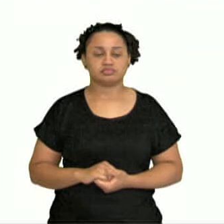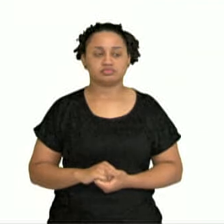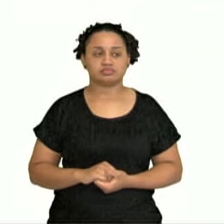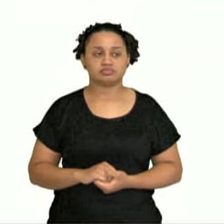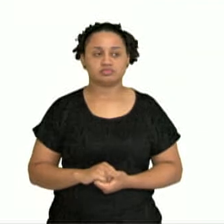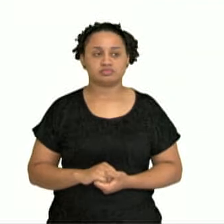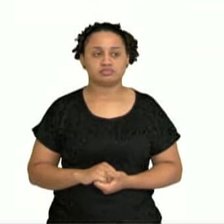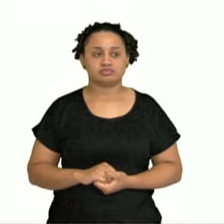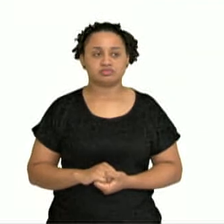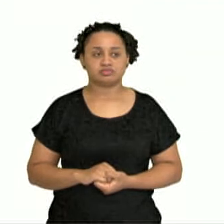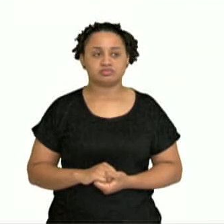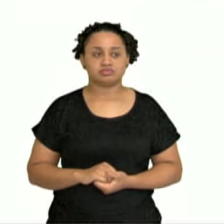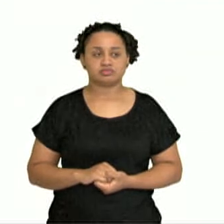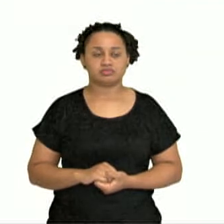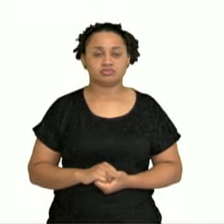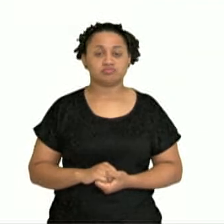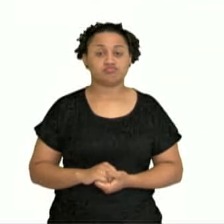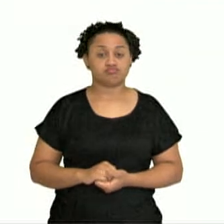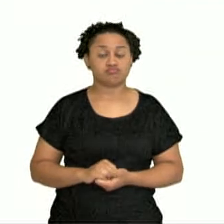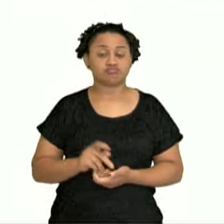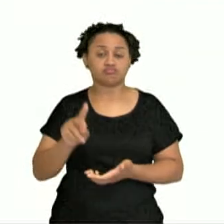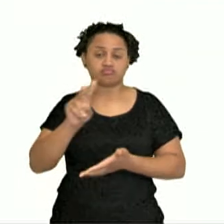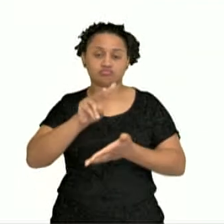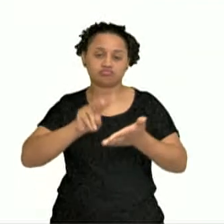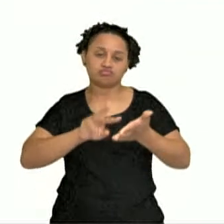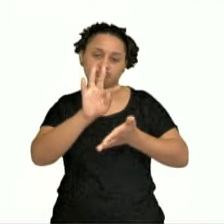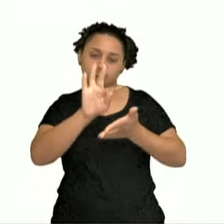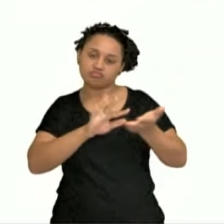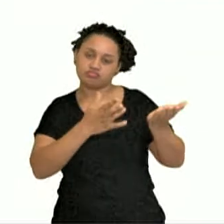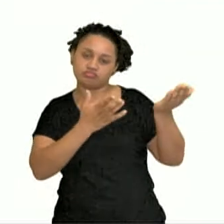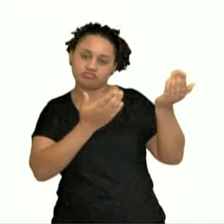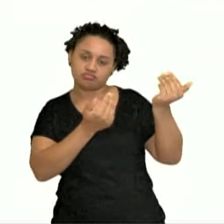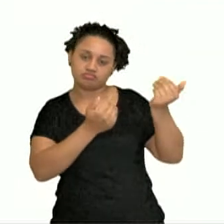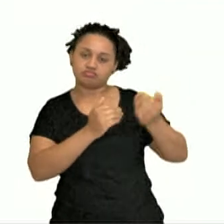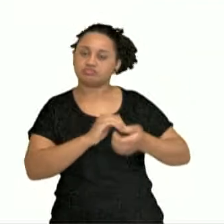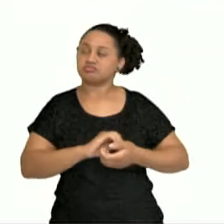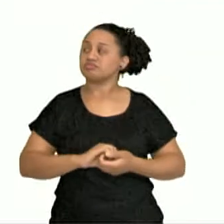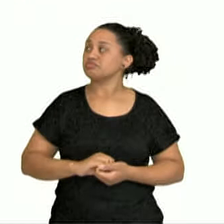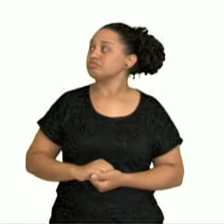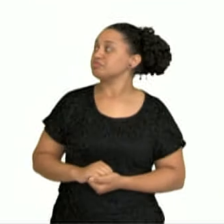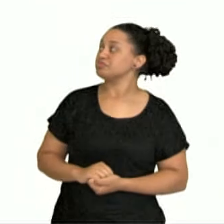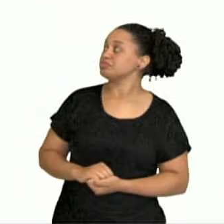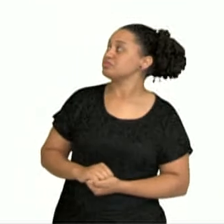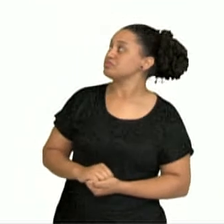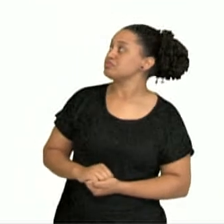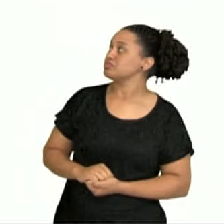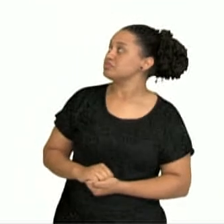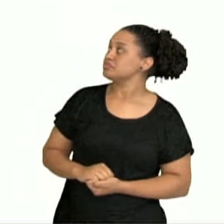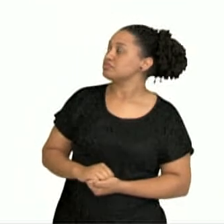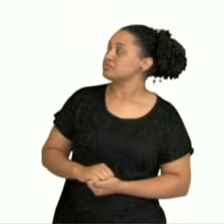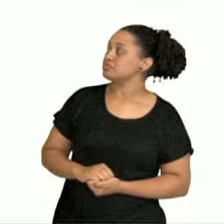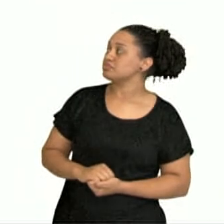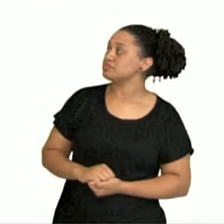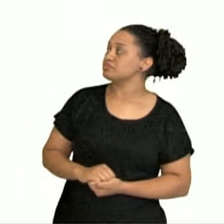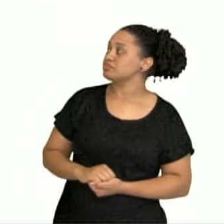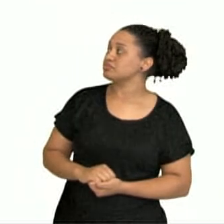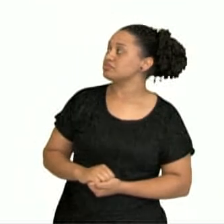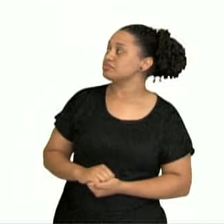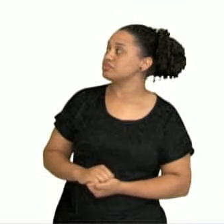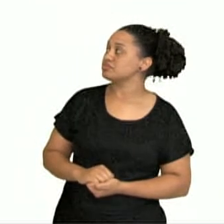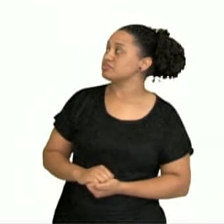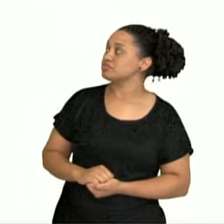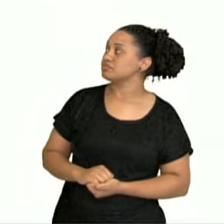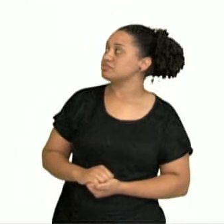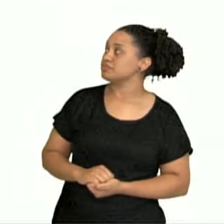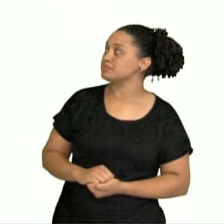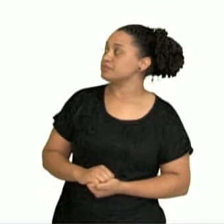Gieco, nasceu em Cañada Rosquín, 20 de novembro de 1951. É um músico argentino.